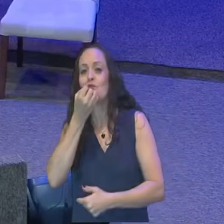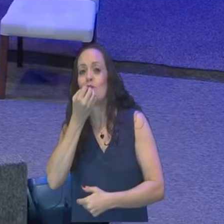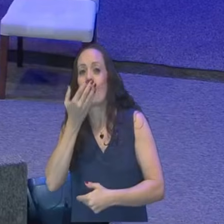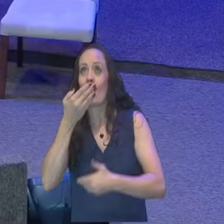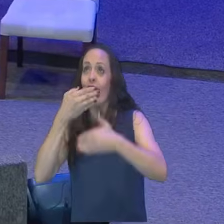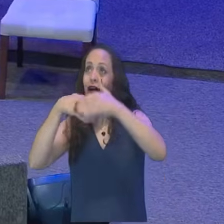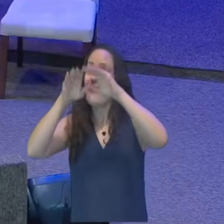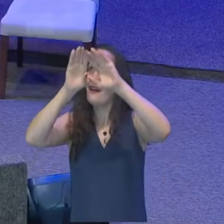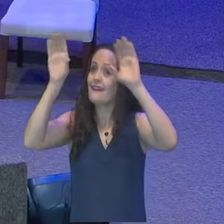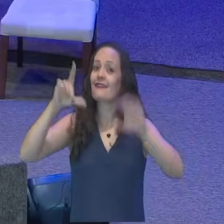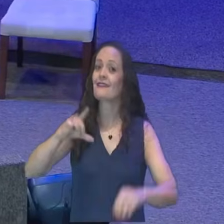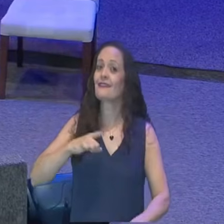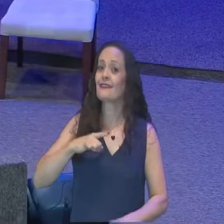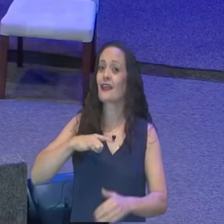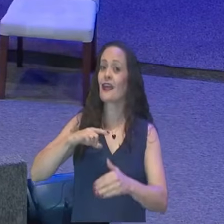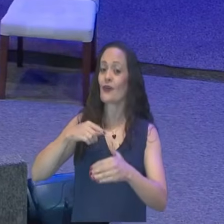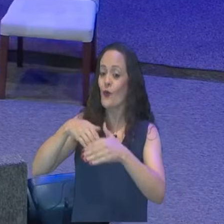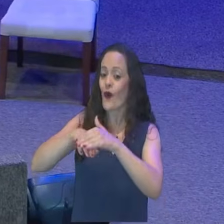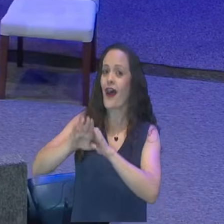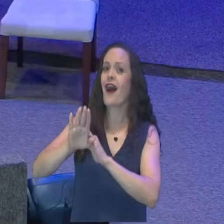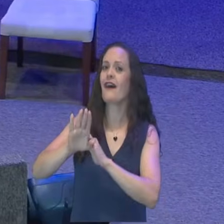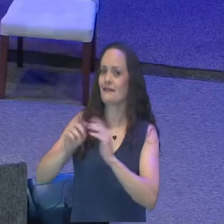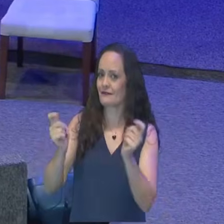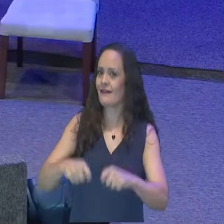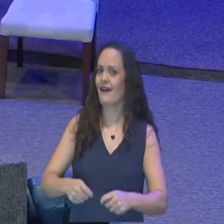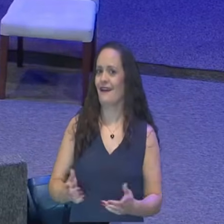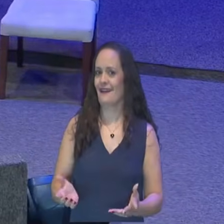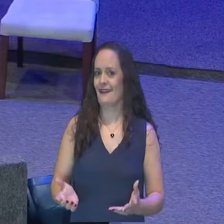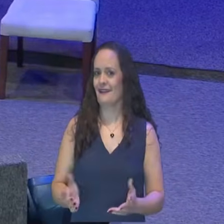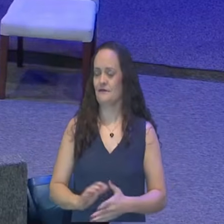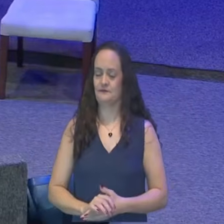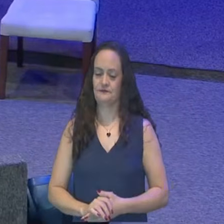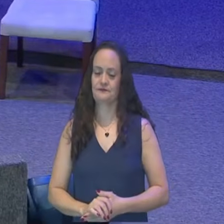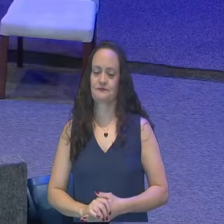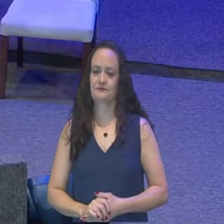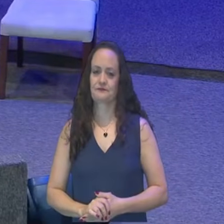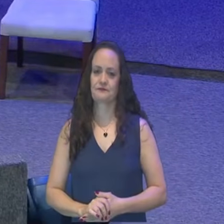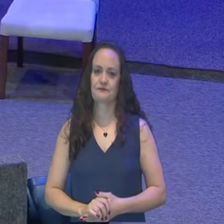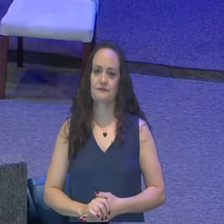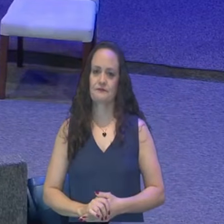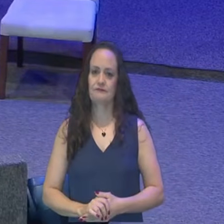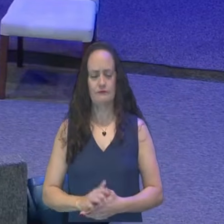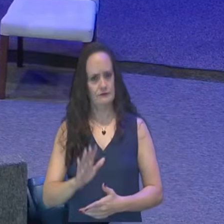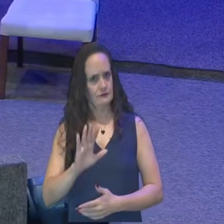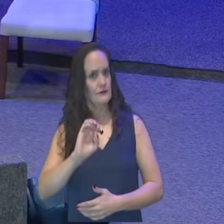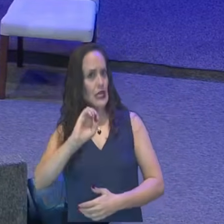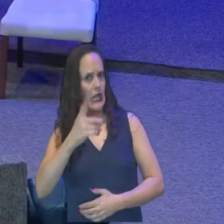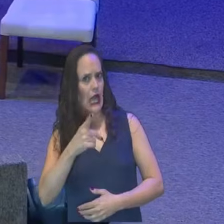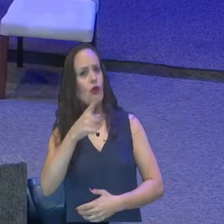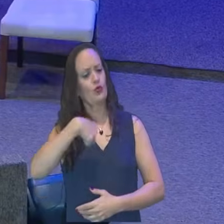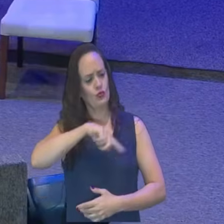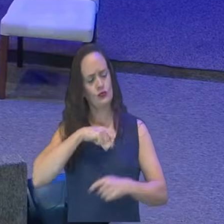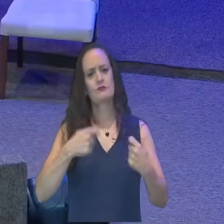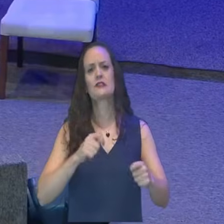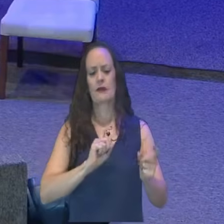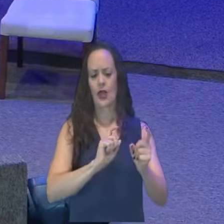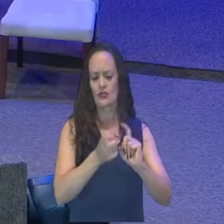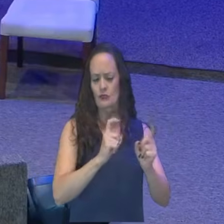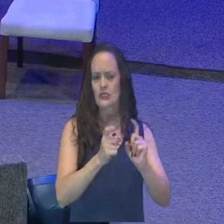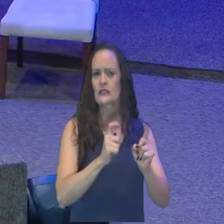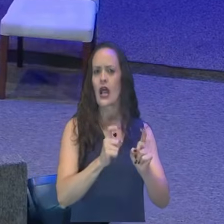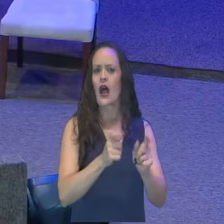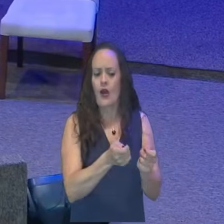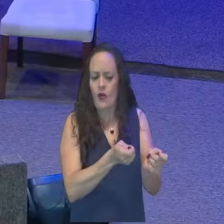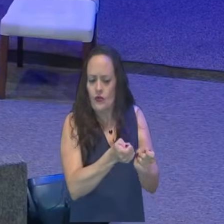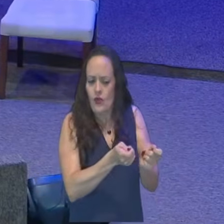ele não está falando que a justa diligência da administração dos recursos que nós recebemos, ela não é errada, muito